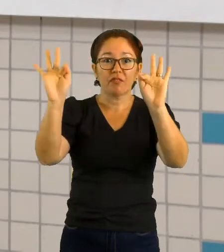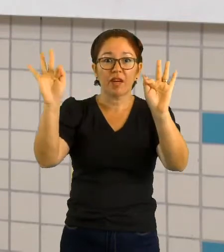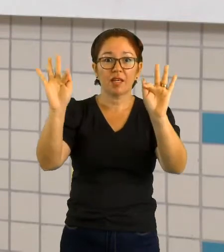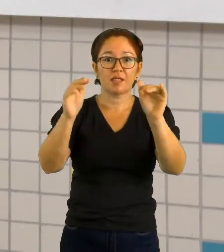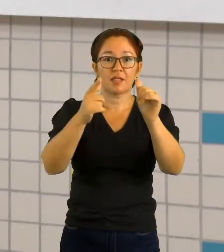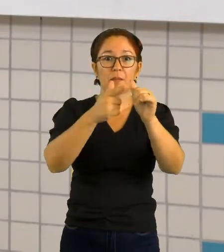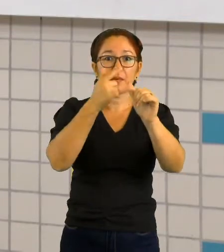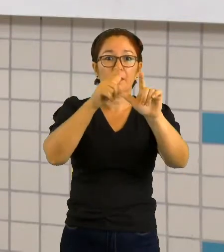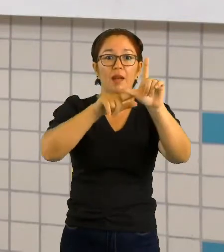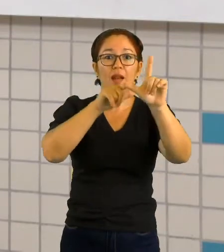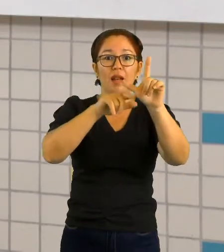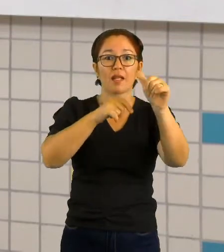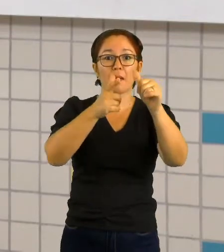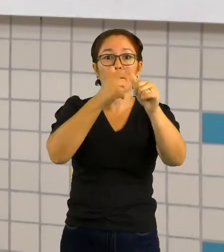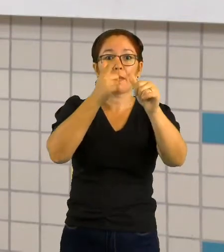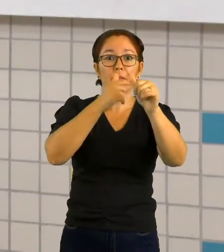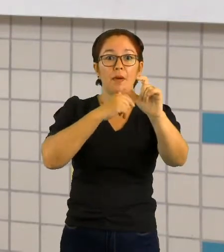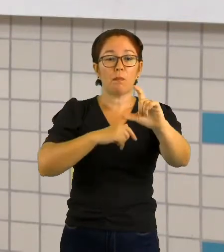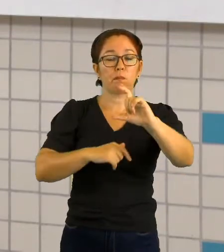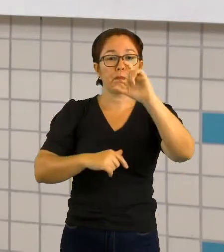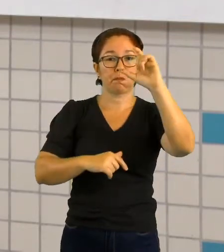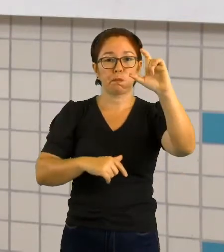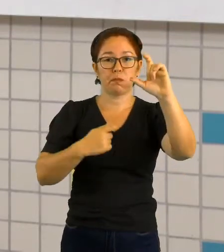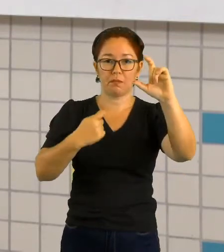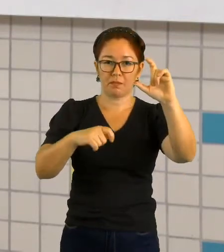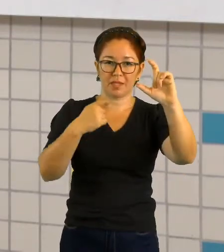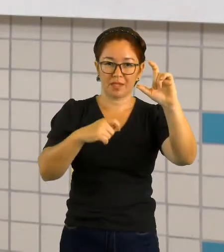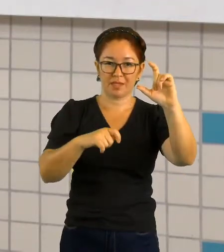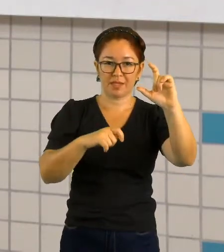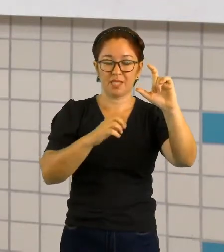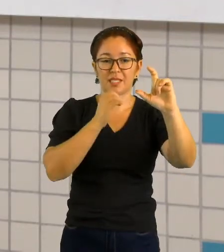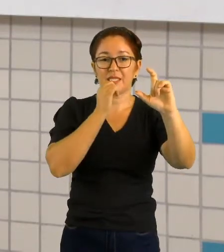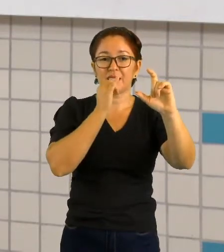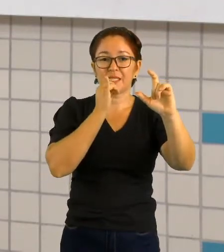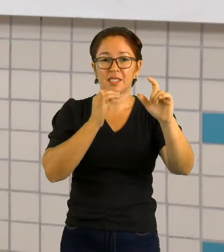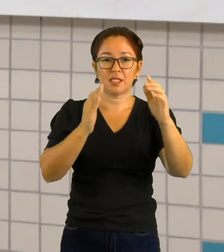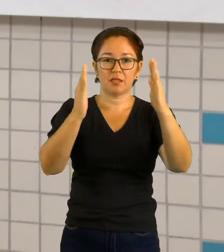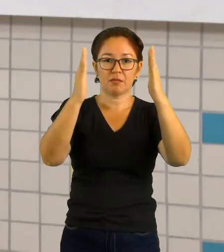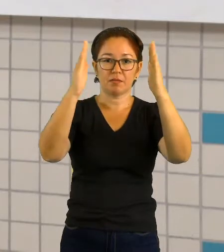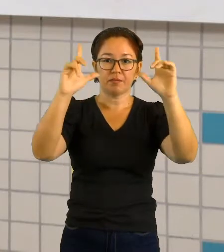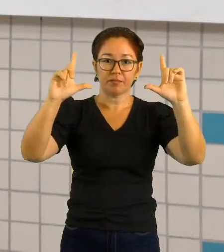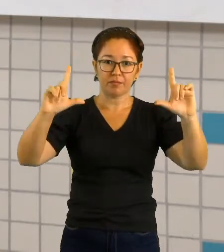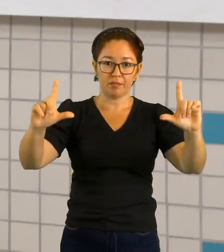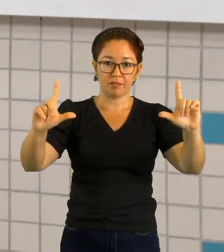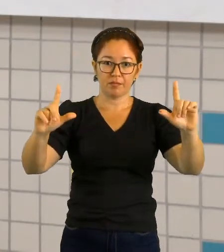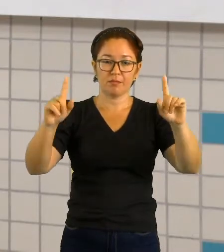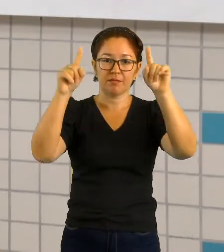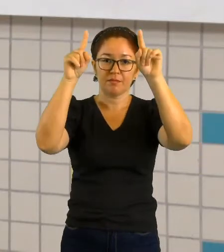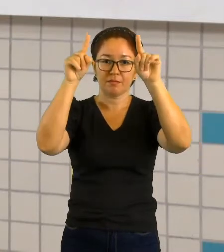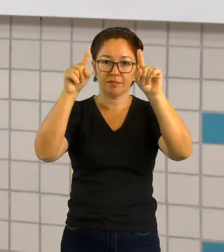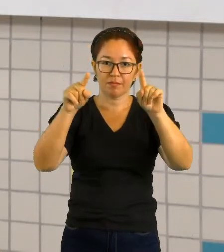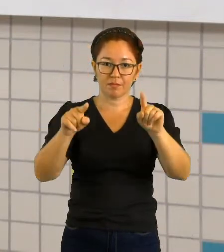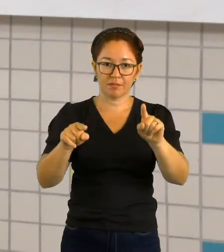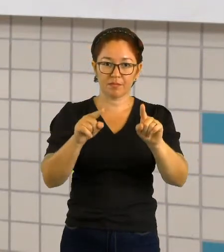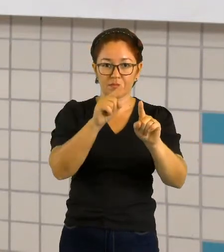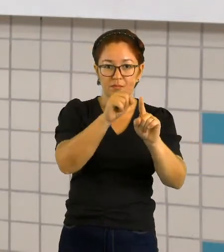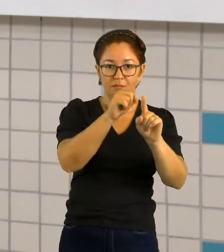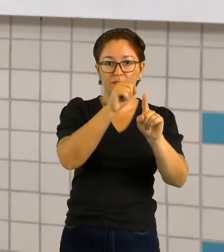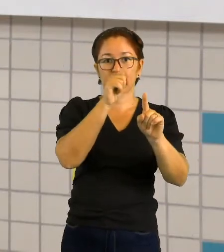maiúscula. Se tiver necessidade de parágrafo, eu dou a distância do parágrafo. Por que eu